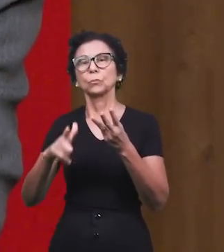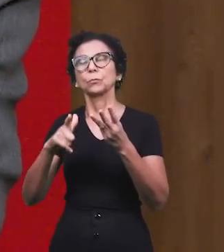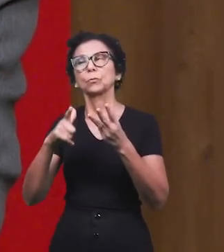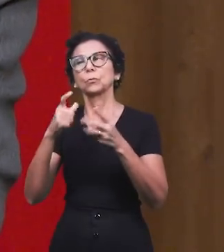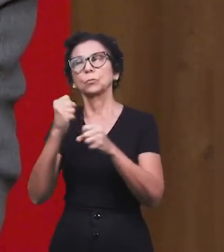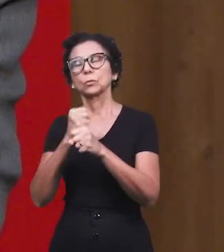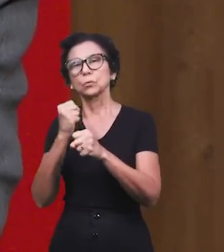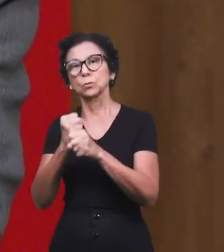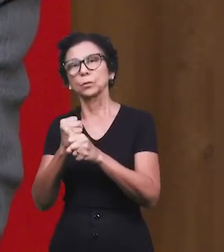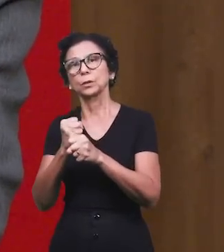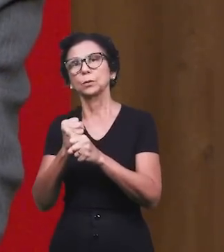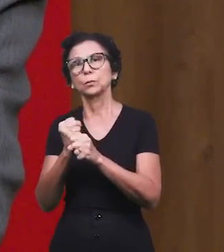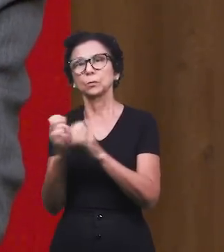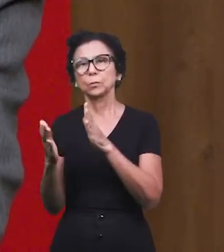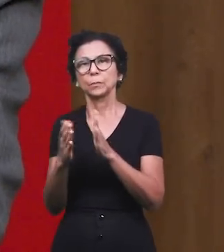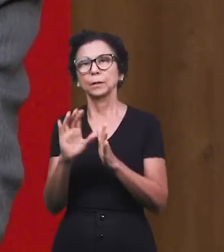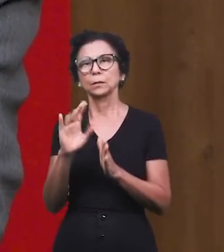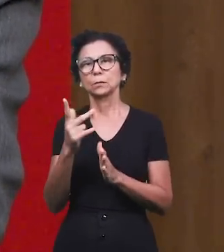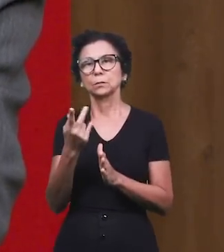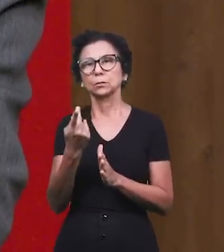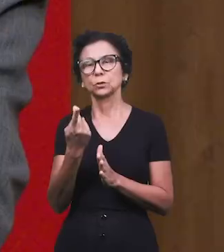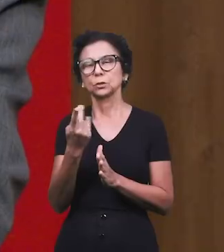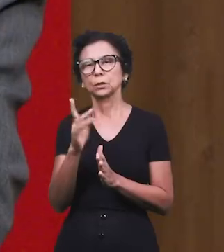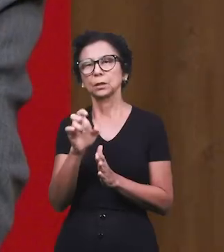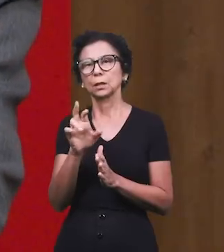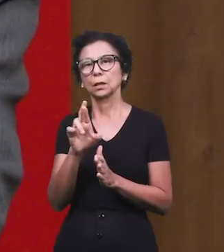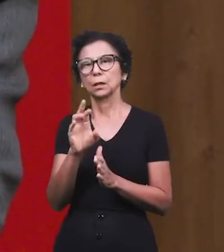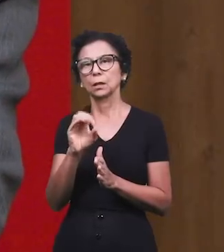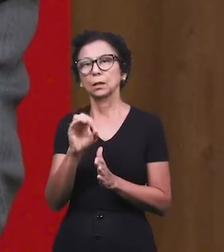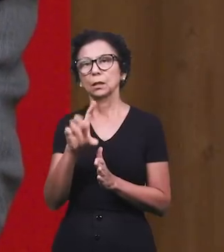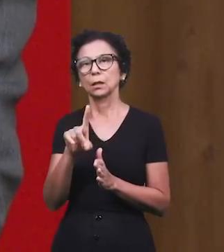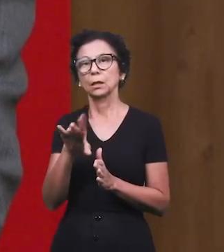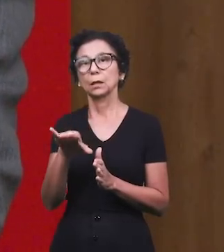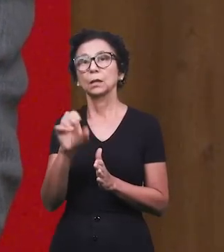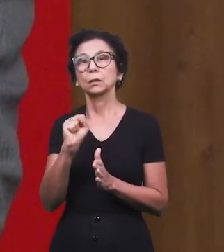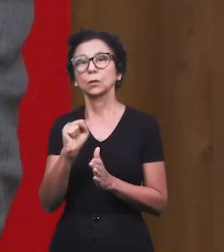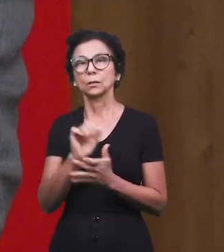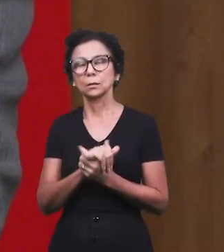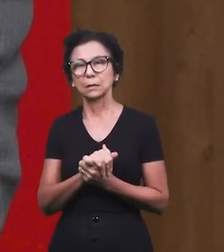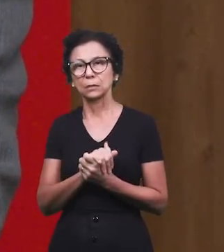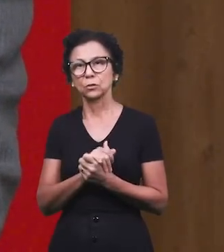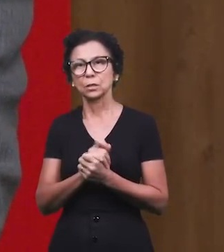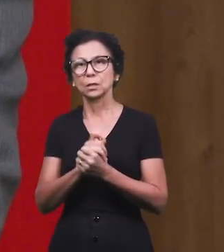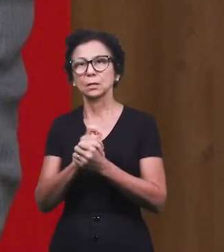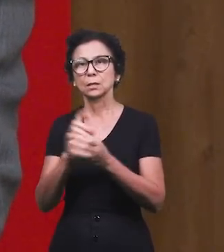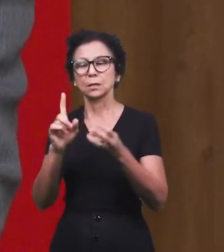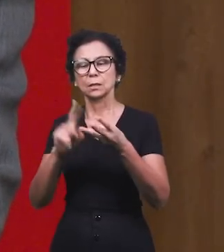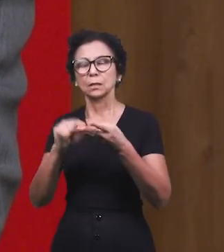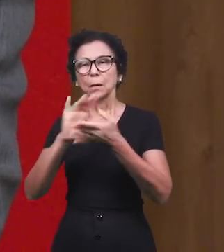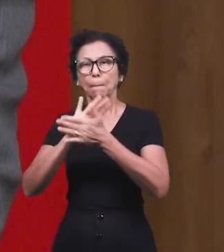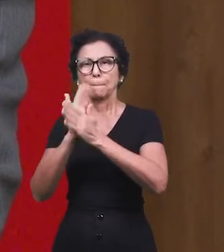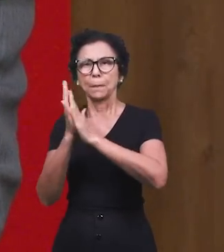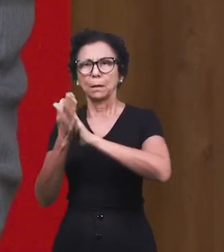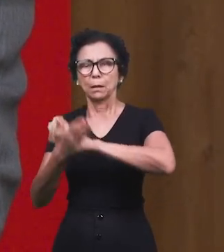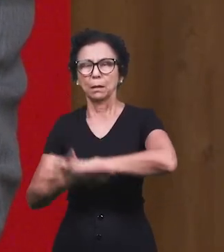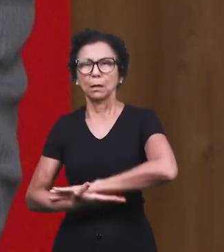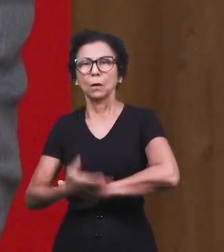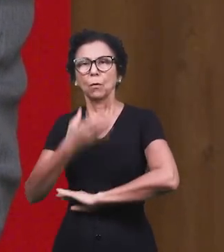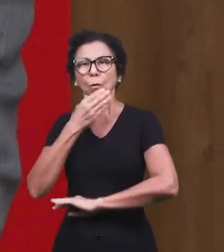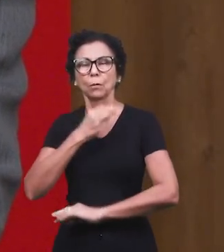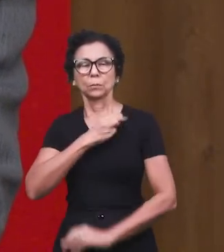o segundo templo. Ele foi destruído por um general chamado